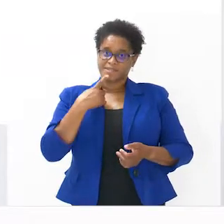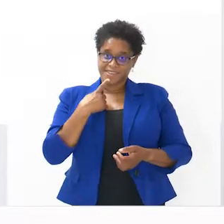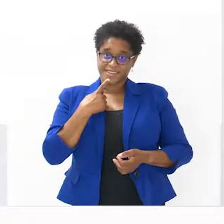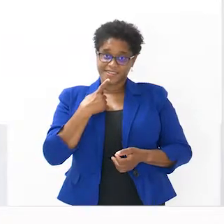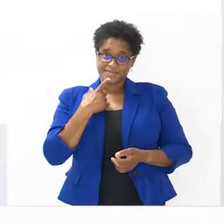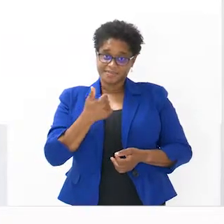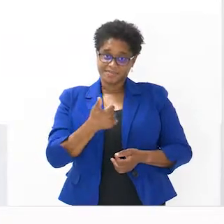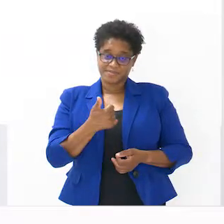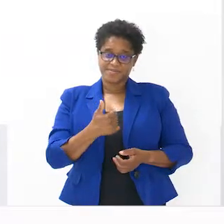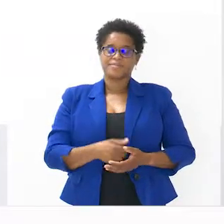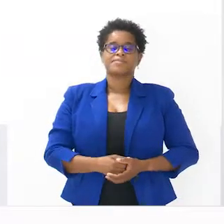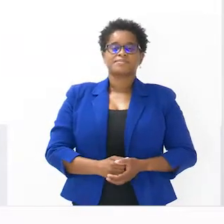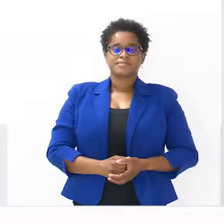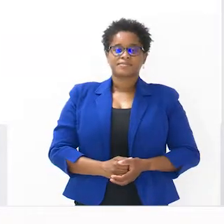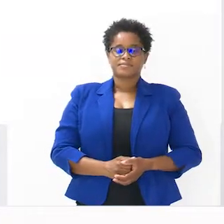Entenderam?